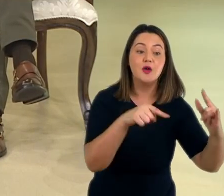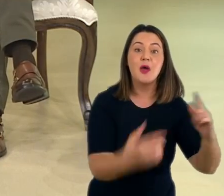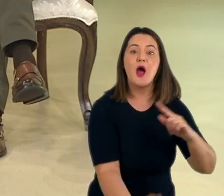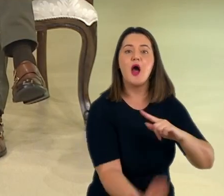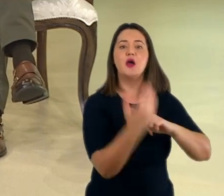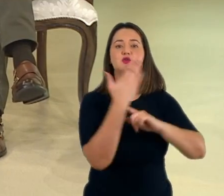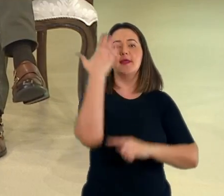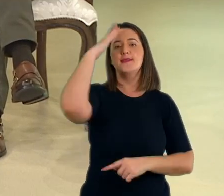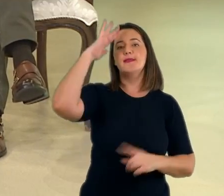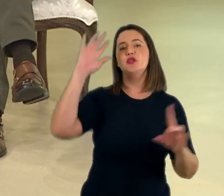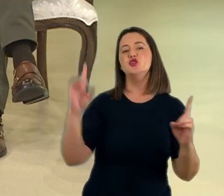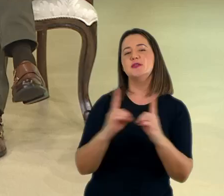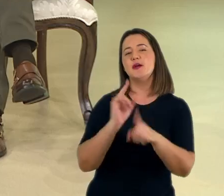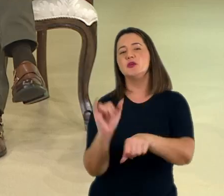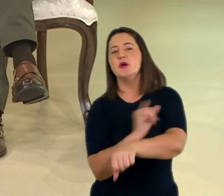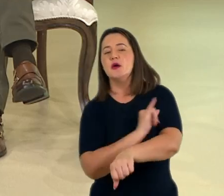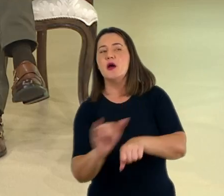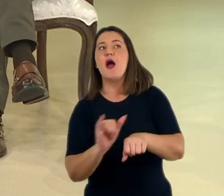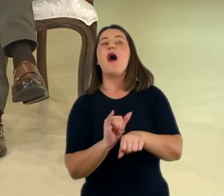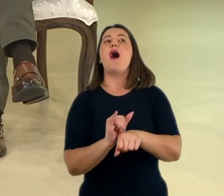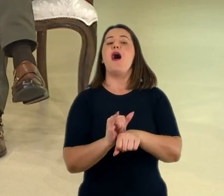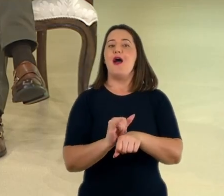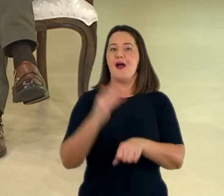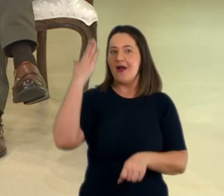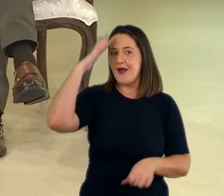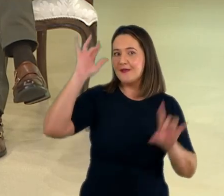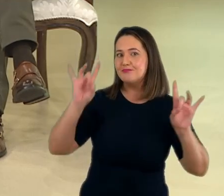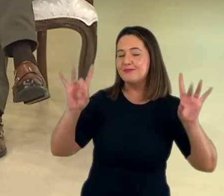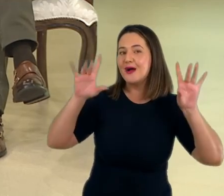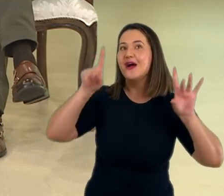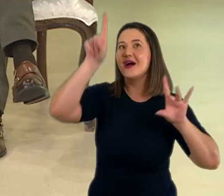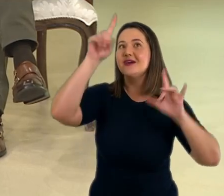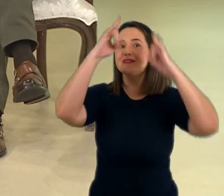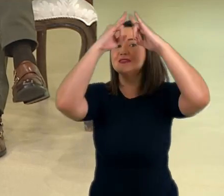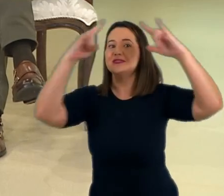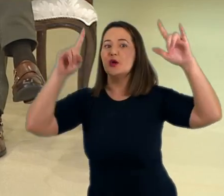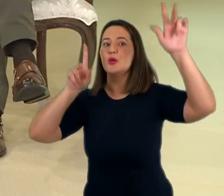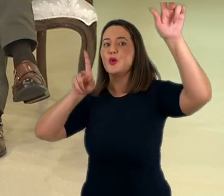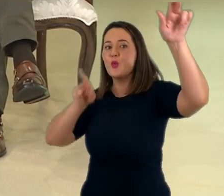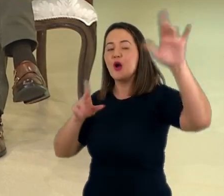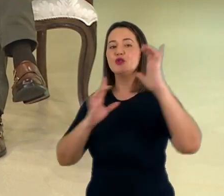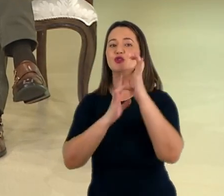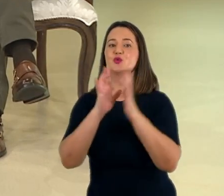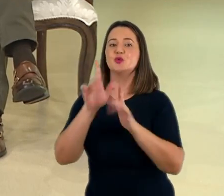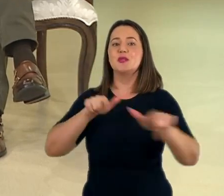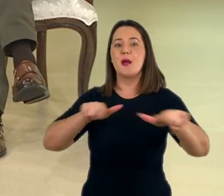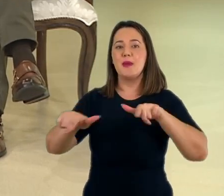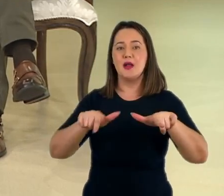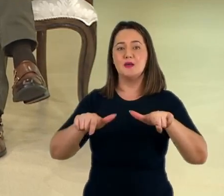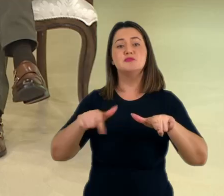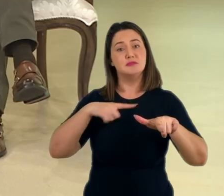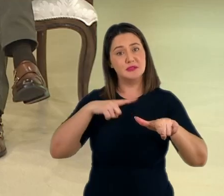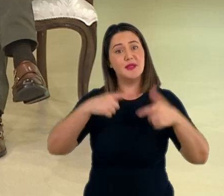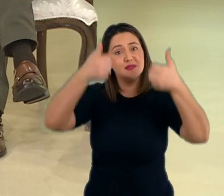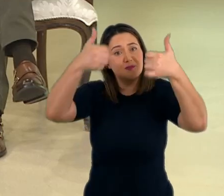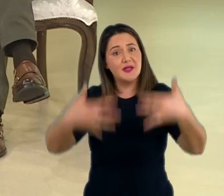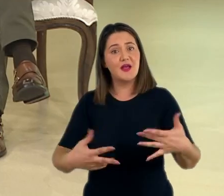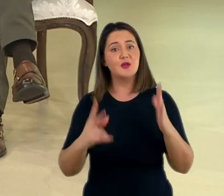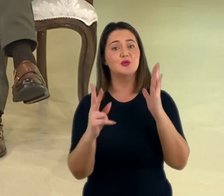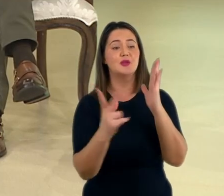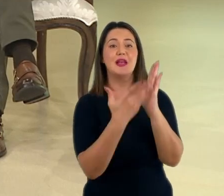exemplificado através do ritual do santuário no Antigo Testamento e é muito bem delineado pela Epístola